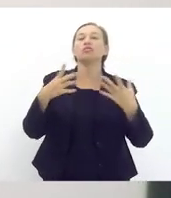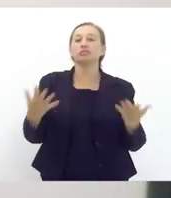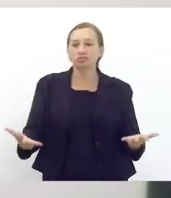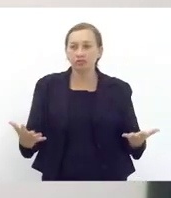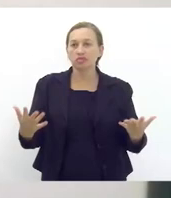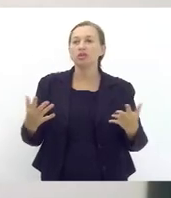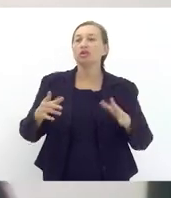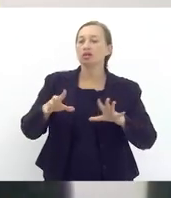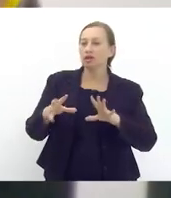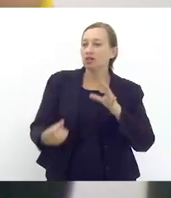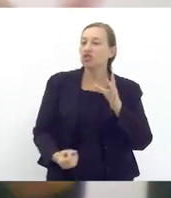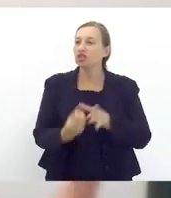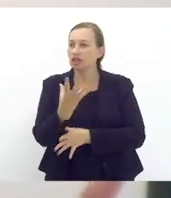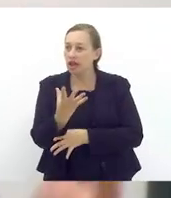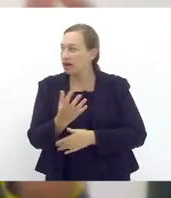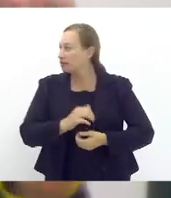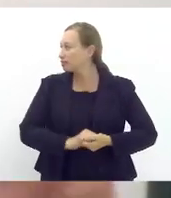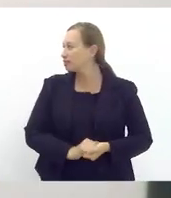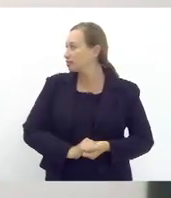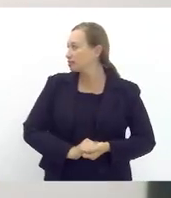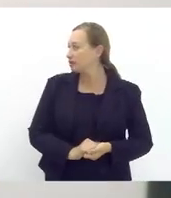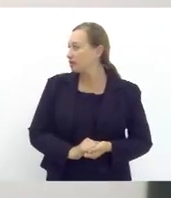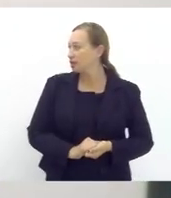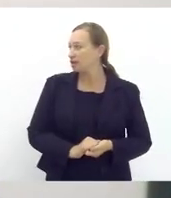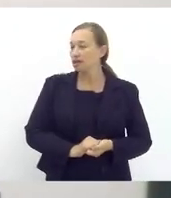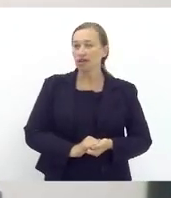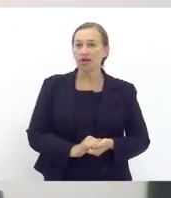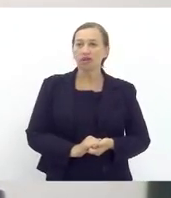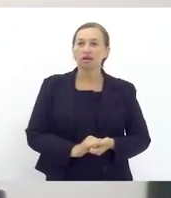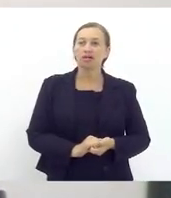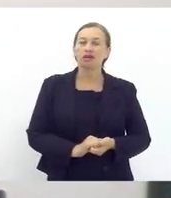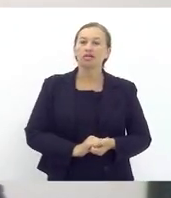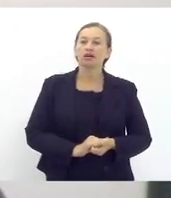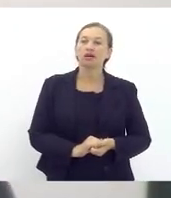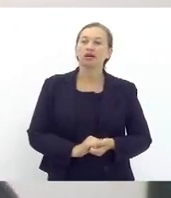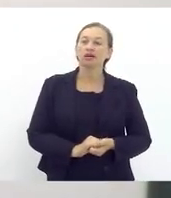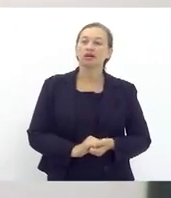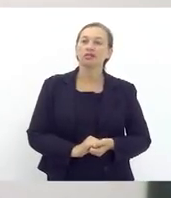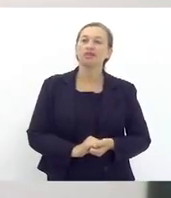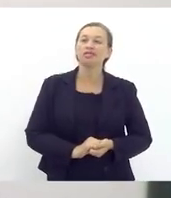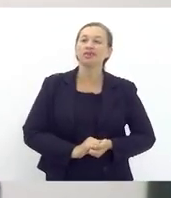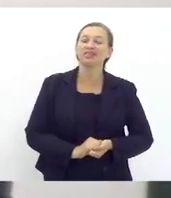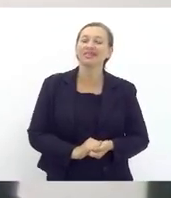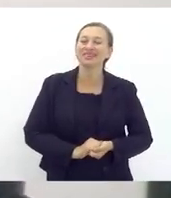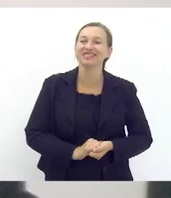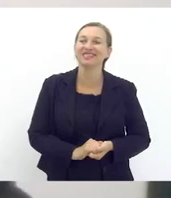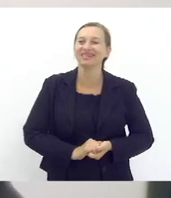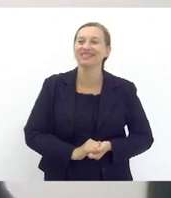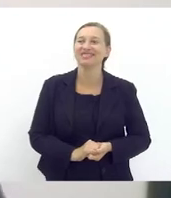na hora de construir as prioridades antes dos editais serem publicados tá bom